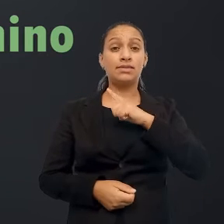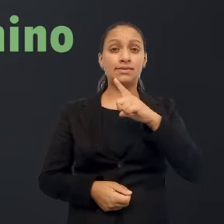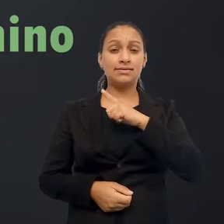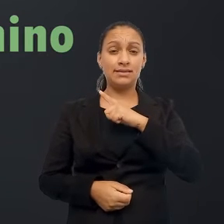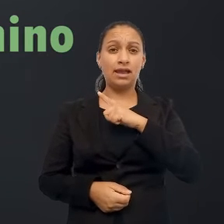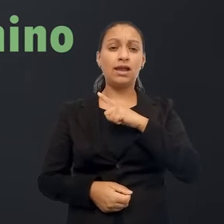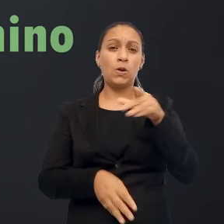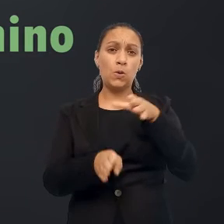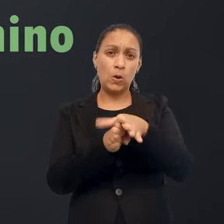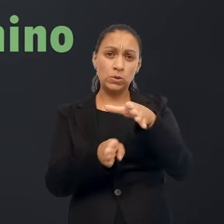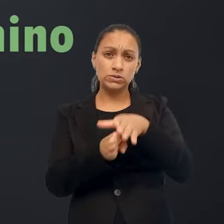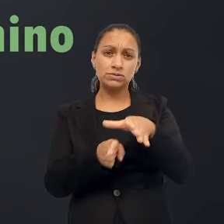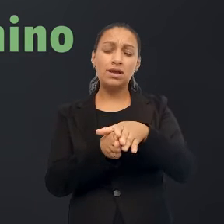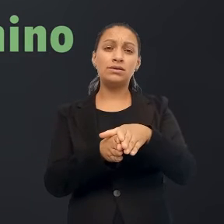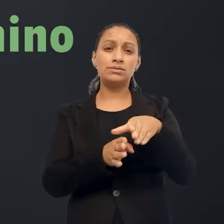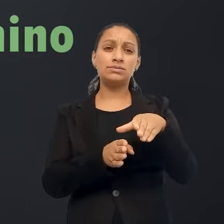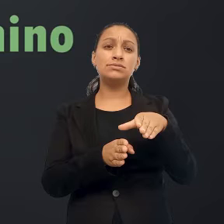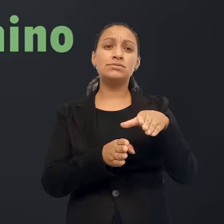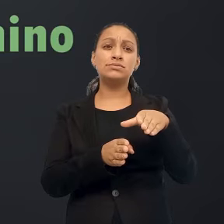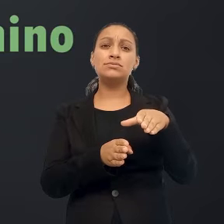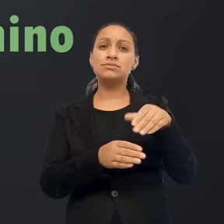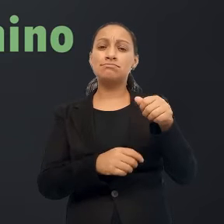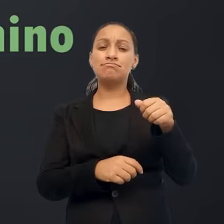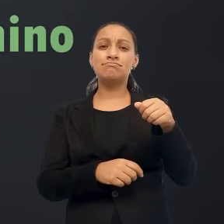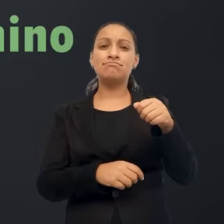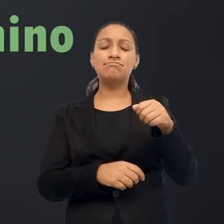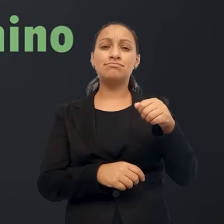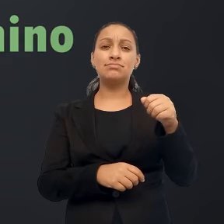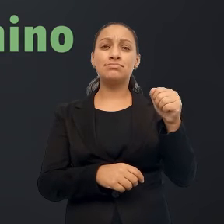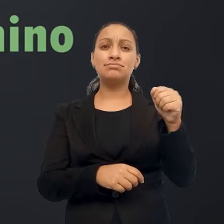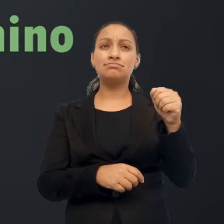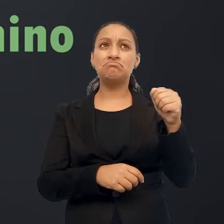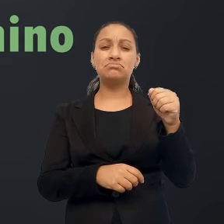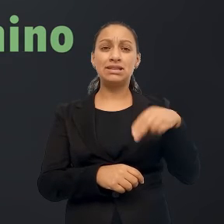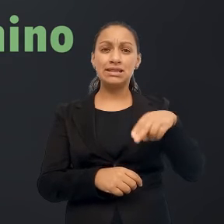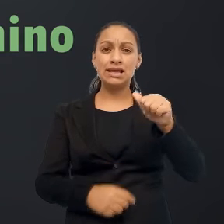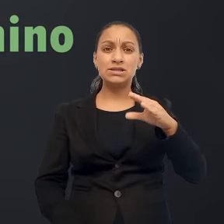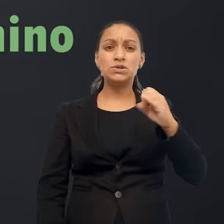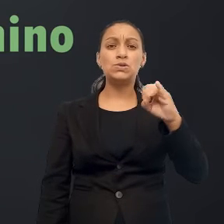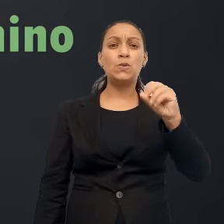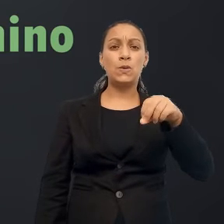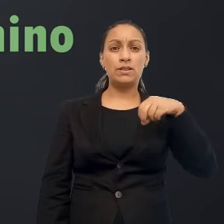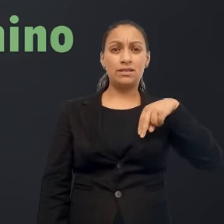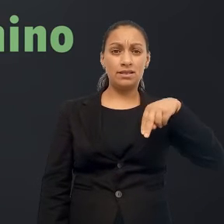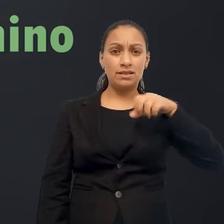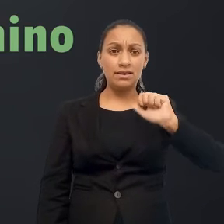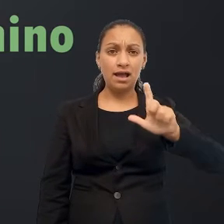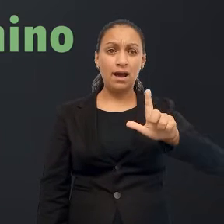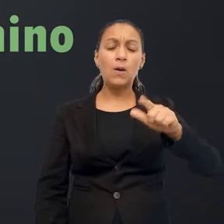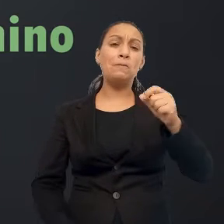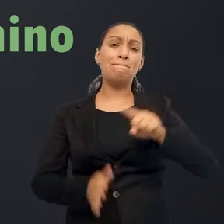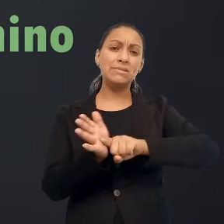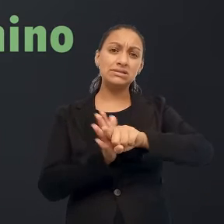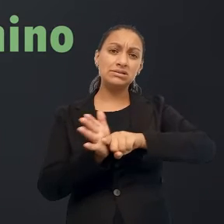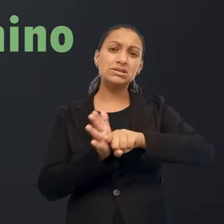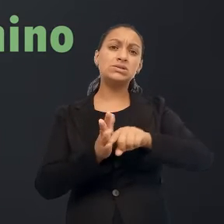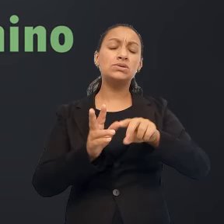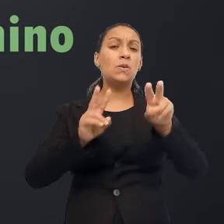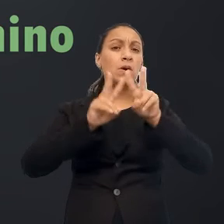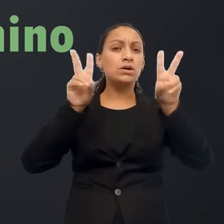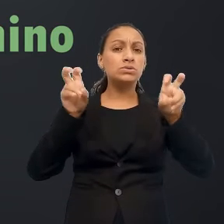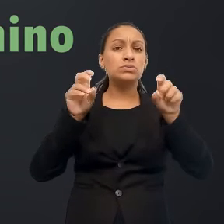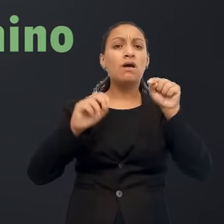existem conselhos nacionais que pesquisam sobre esses dados,